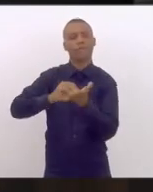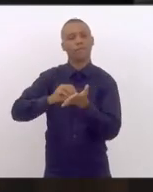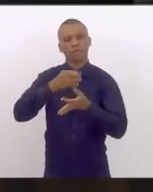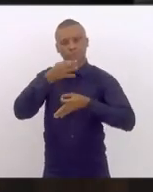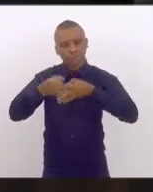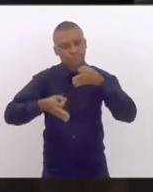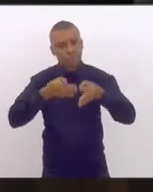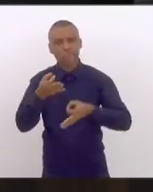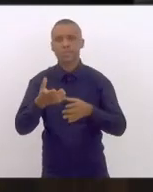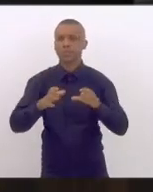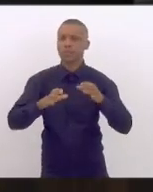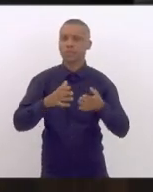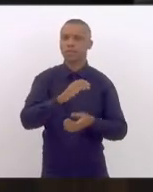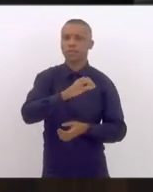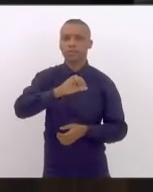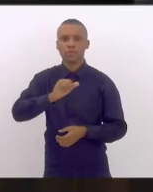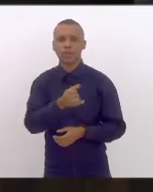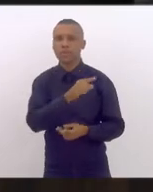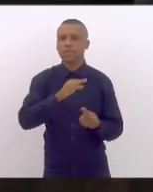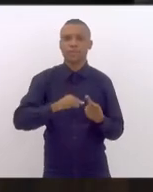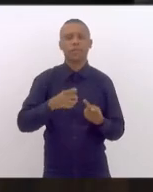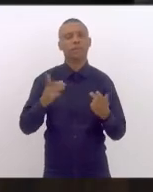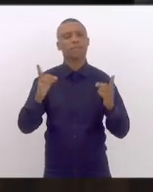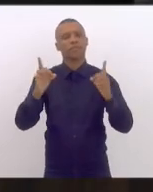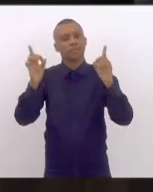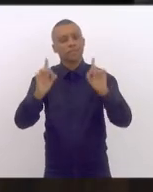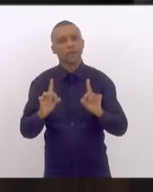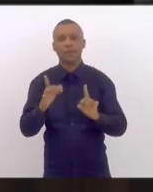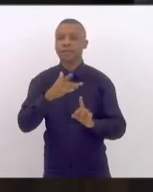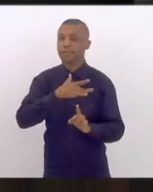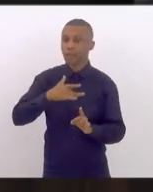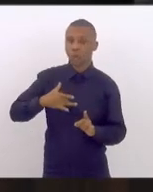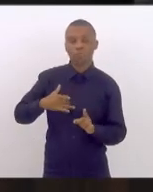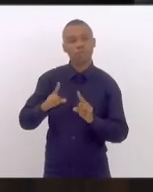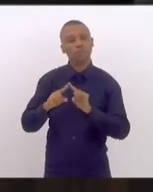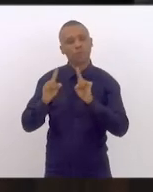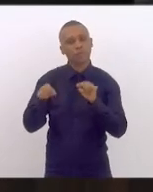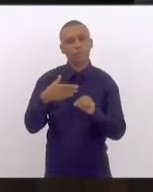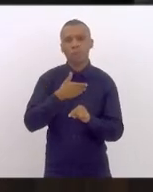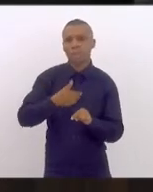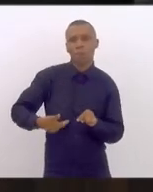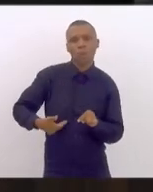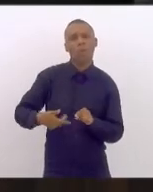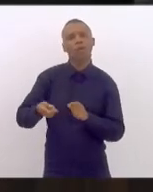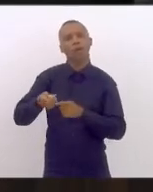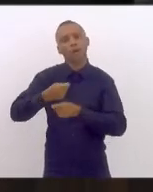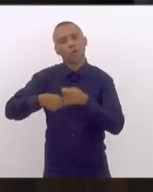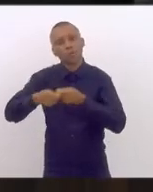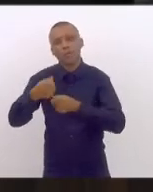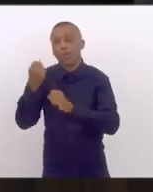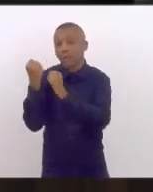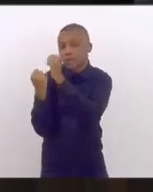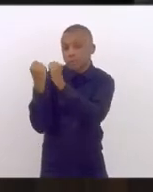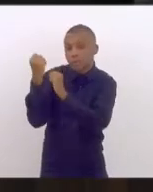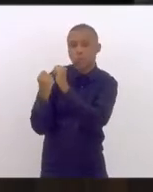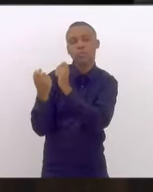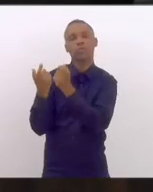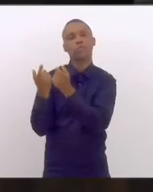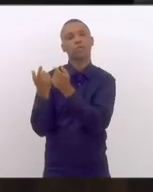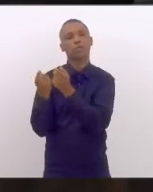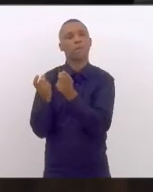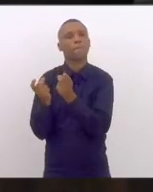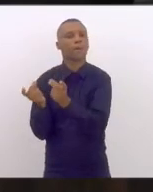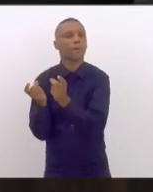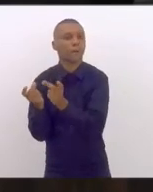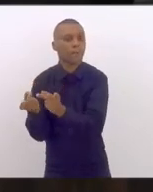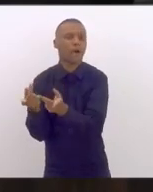das comissões de comissão de Justiça da pessoa com deficiência de saúde de servidor público de economia de Comércio e de orçamento